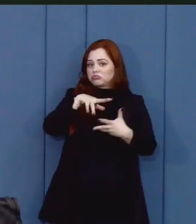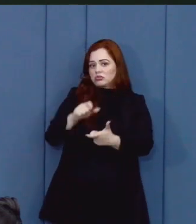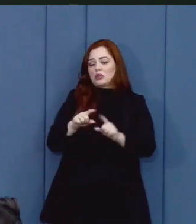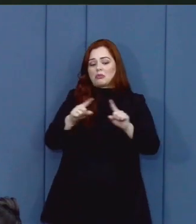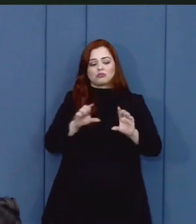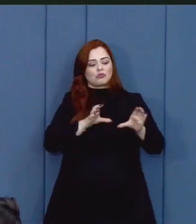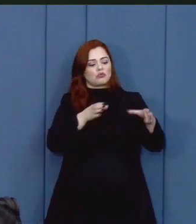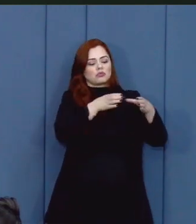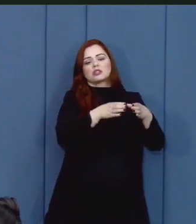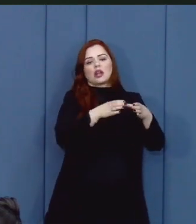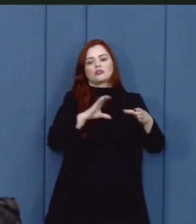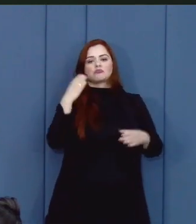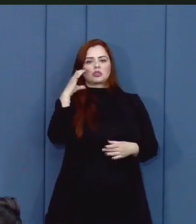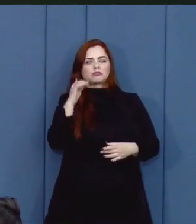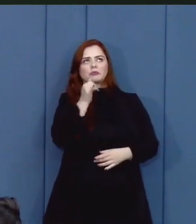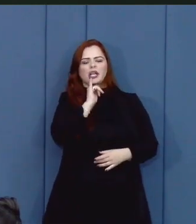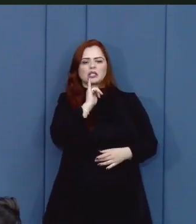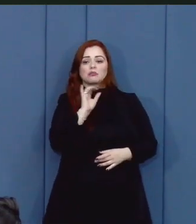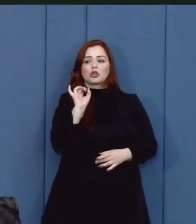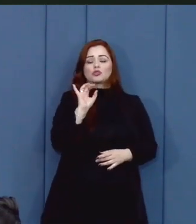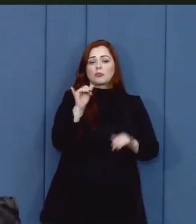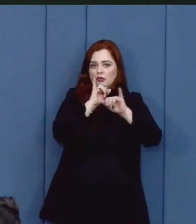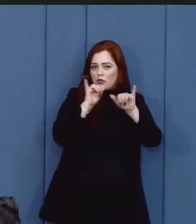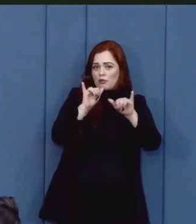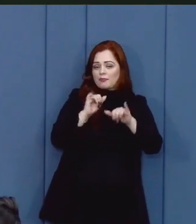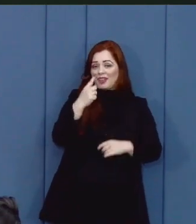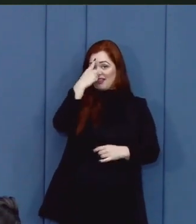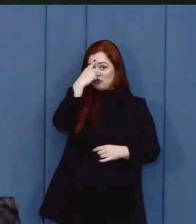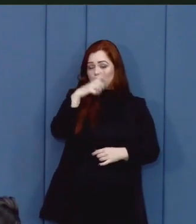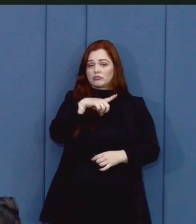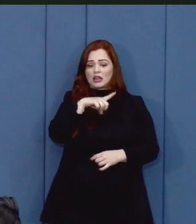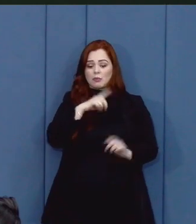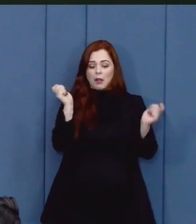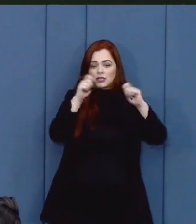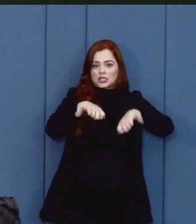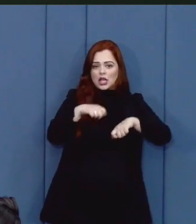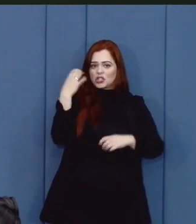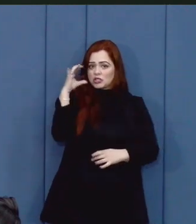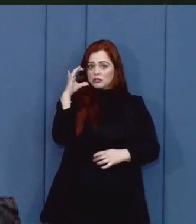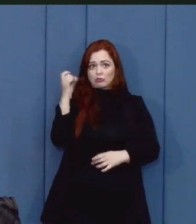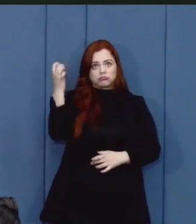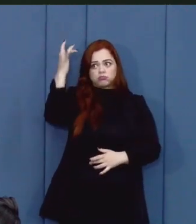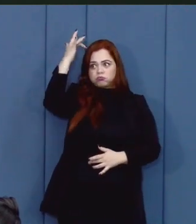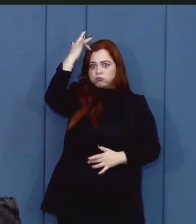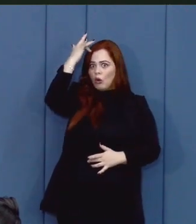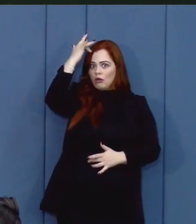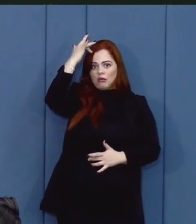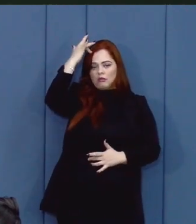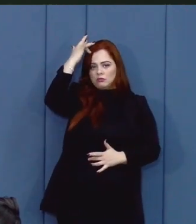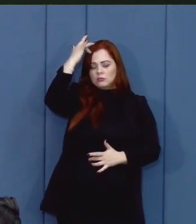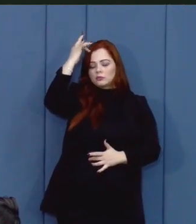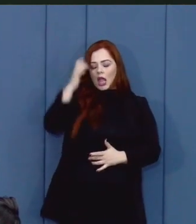todo e nem da comunidade científica, por exemplo. Só para citar um exemplo, a Índia tem uma capacidade científica absurda, né?